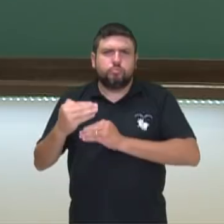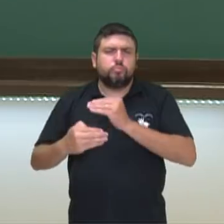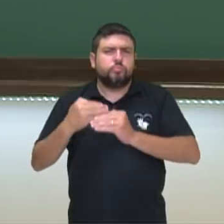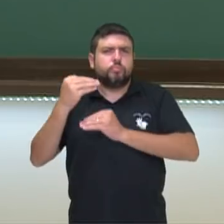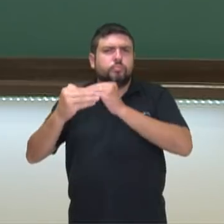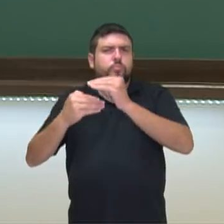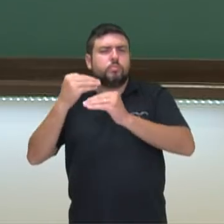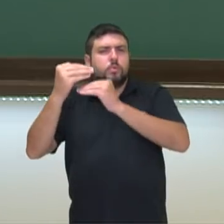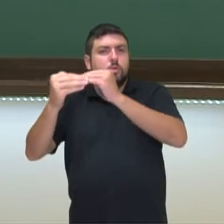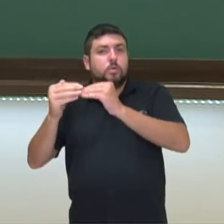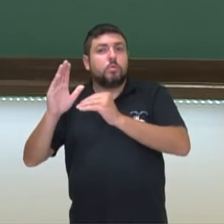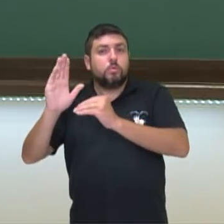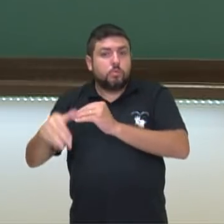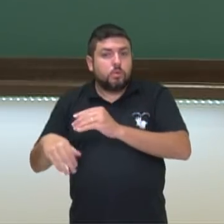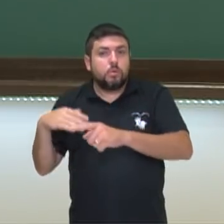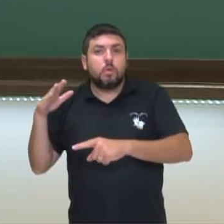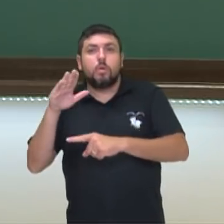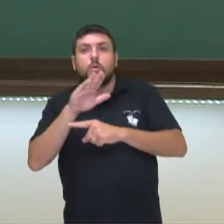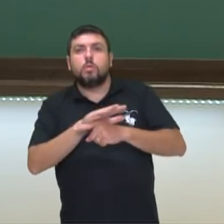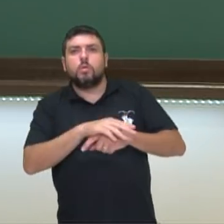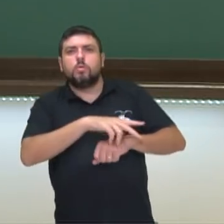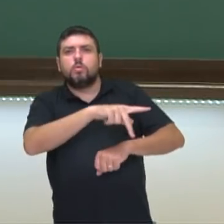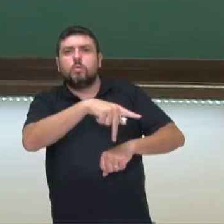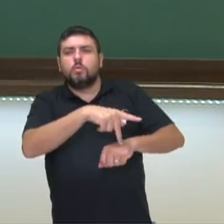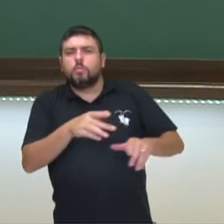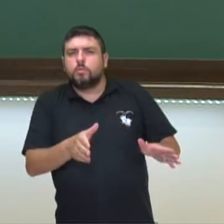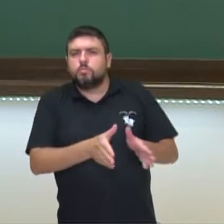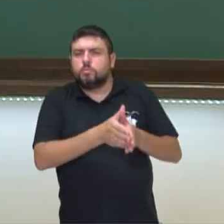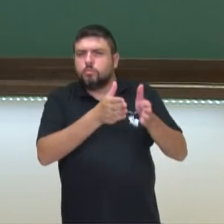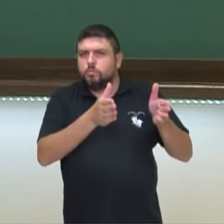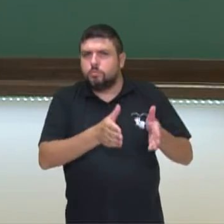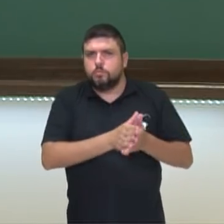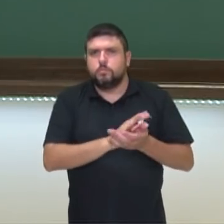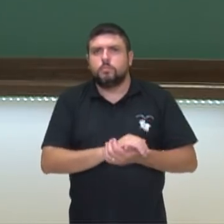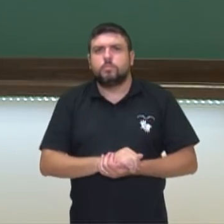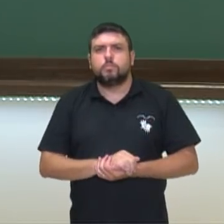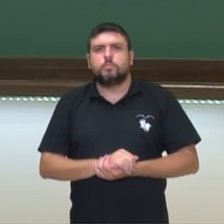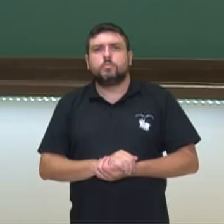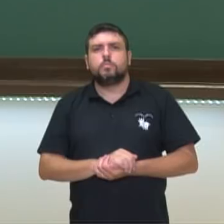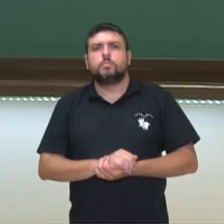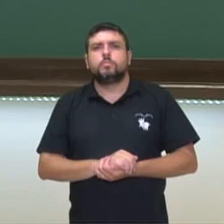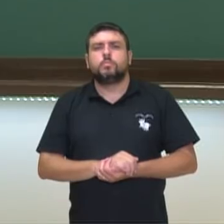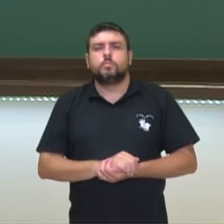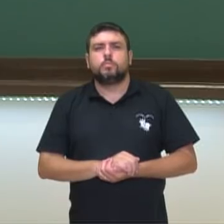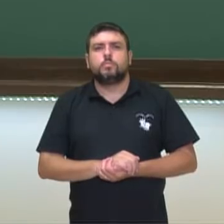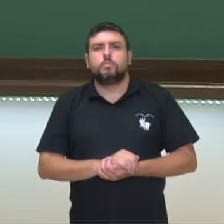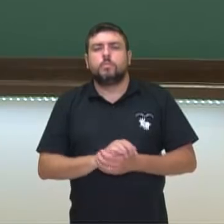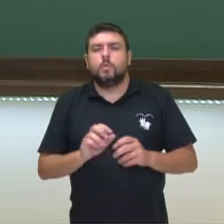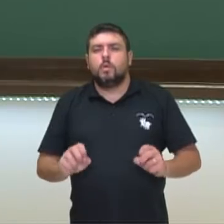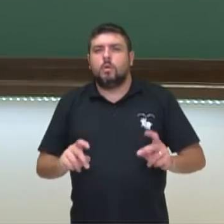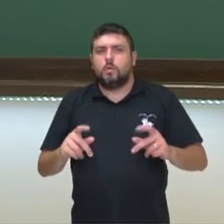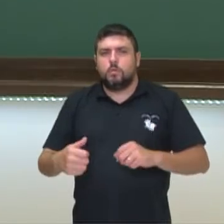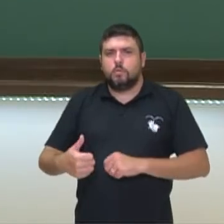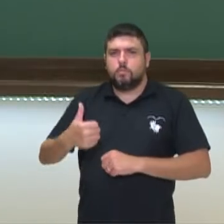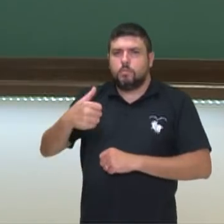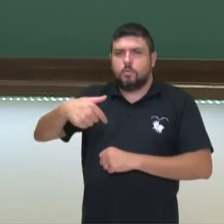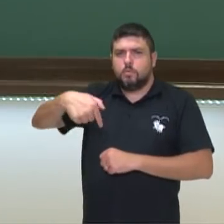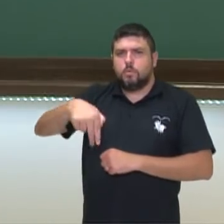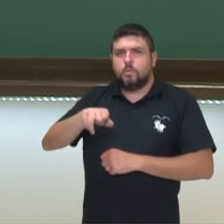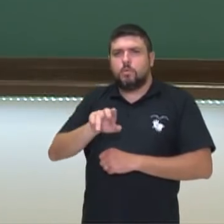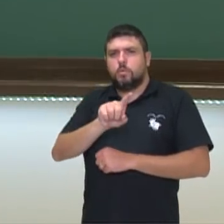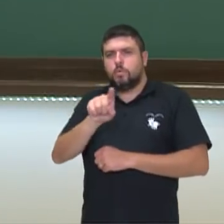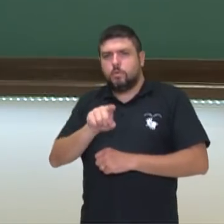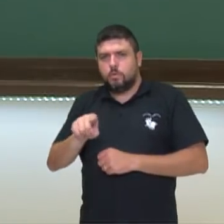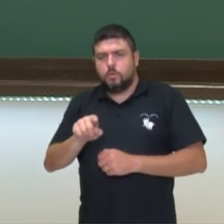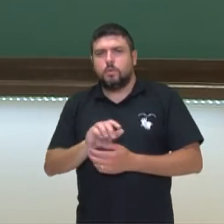econômico, político e até social perante as demais nações que são mais desenvolvidas. Então vamos lá, para o primeiro quiz,